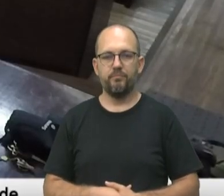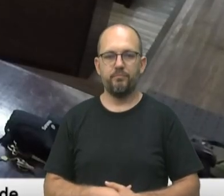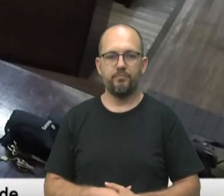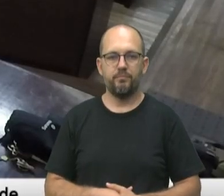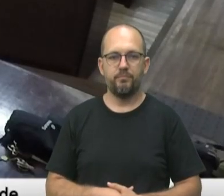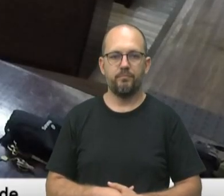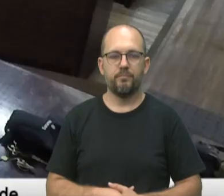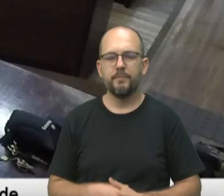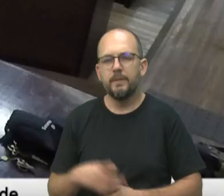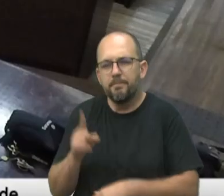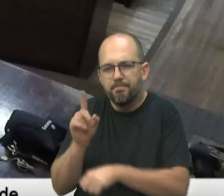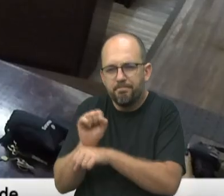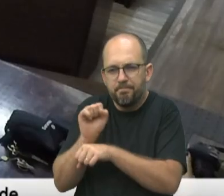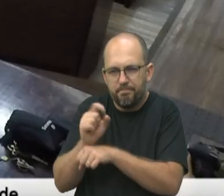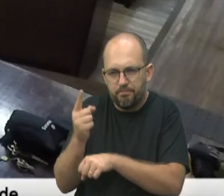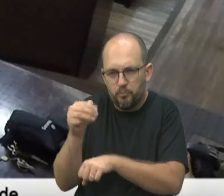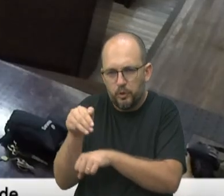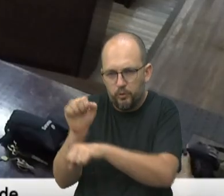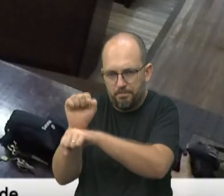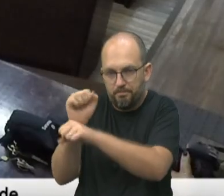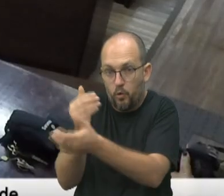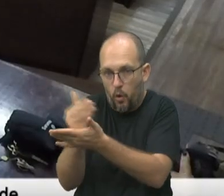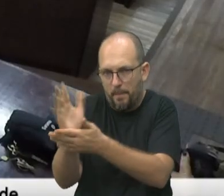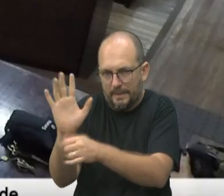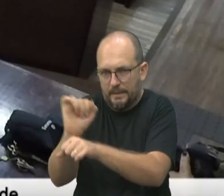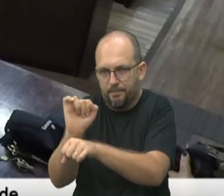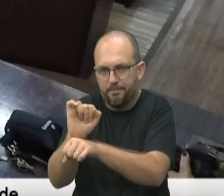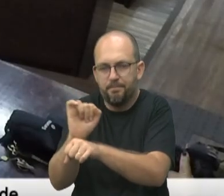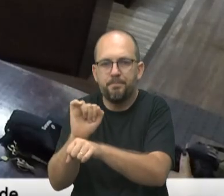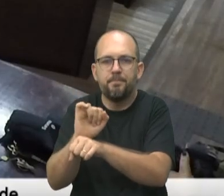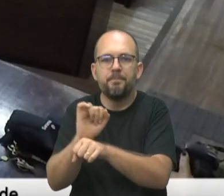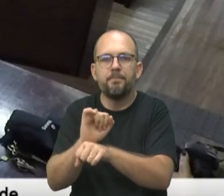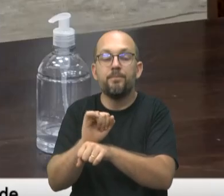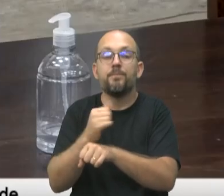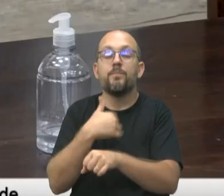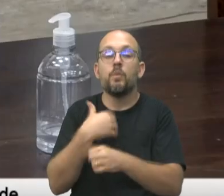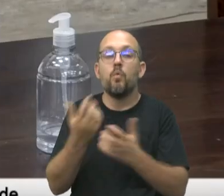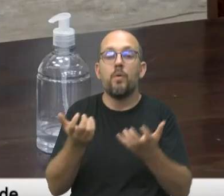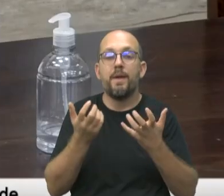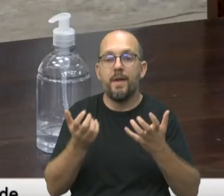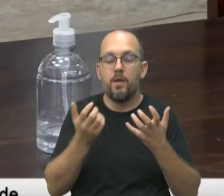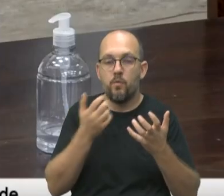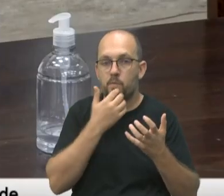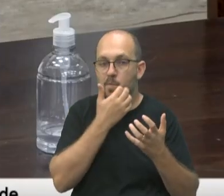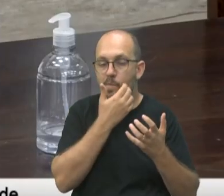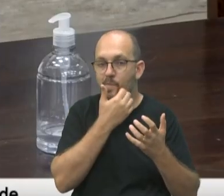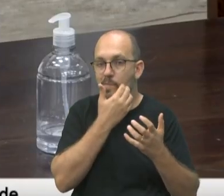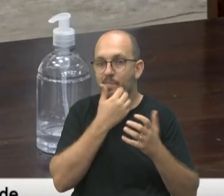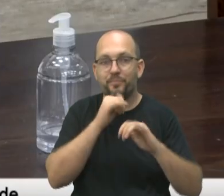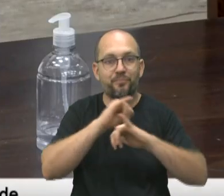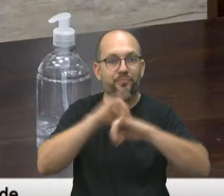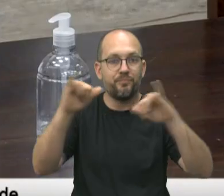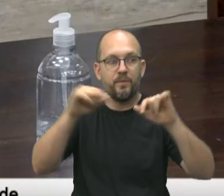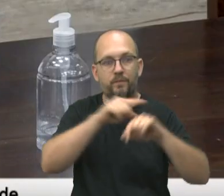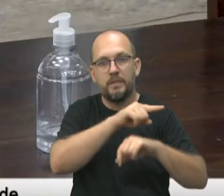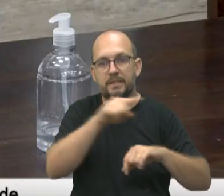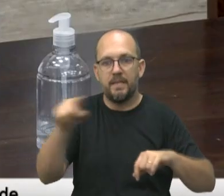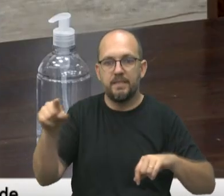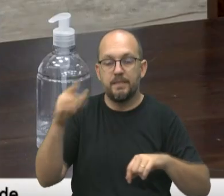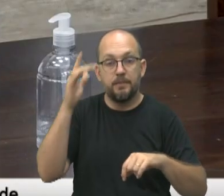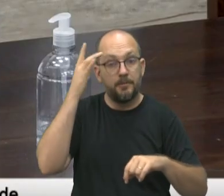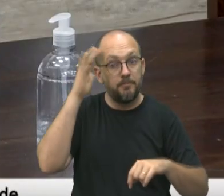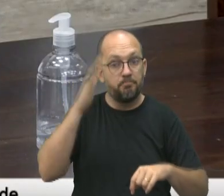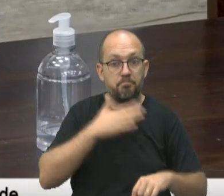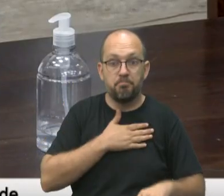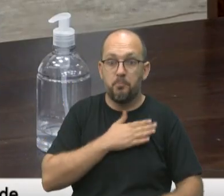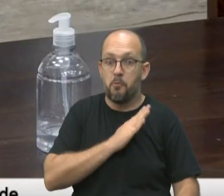Só um minutinho antes do senhor começar, que eu queria dizer para vocês que eu não sei se o meu